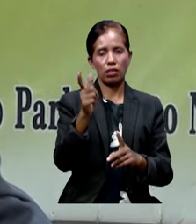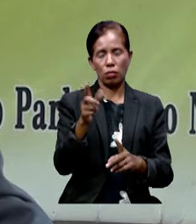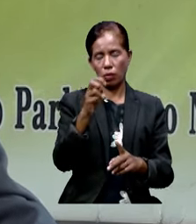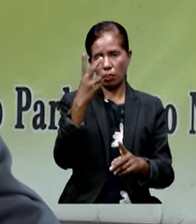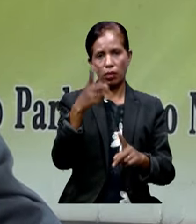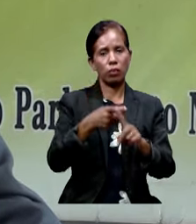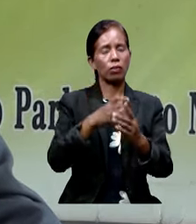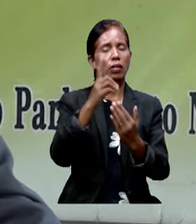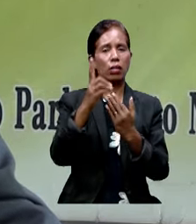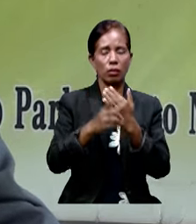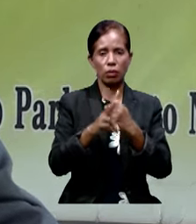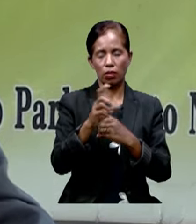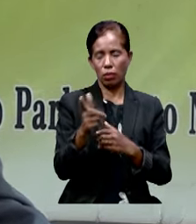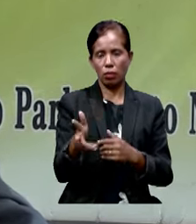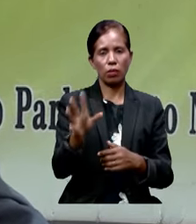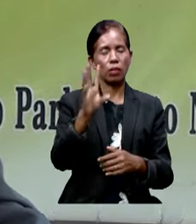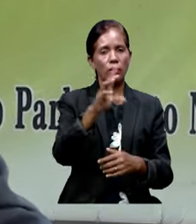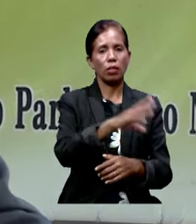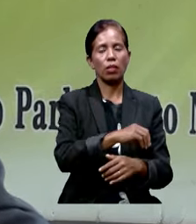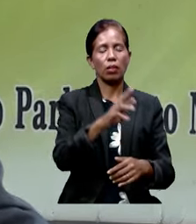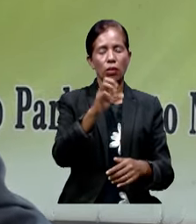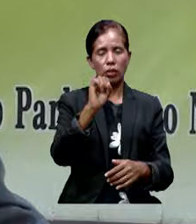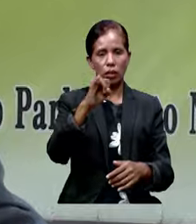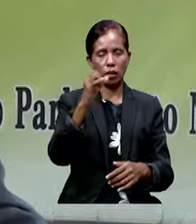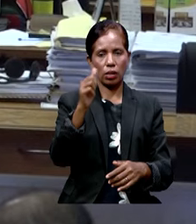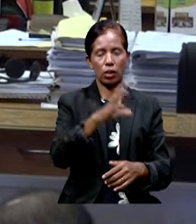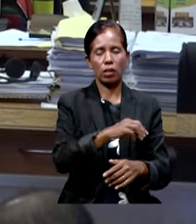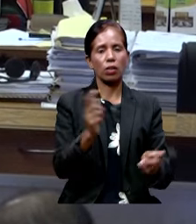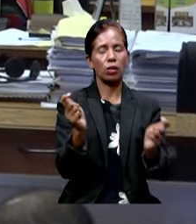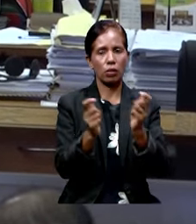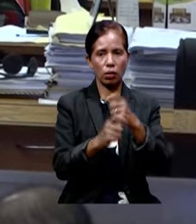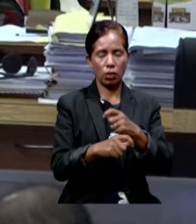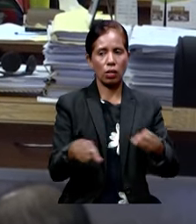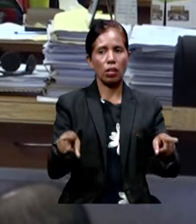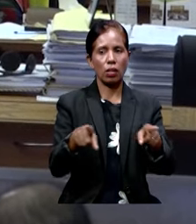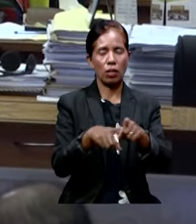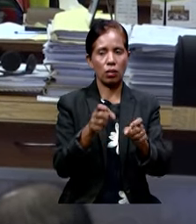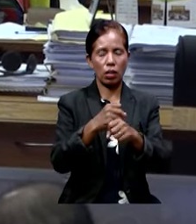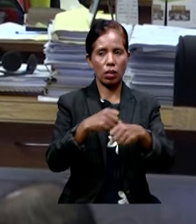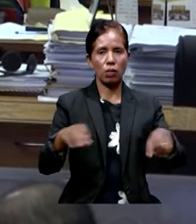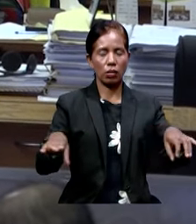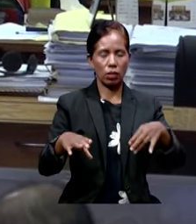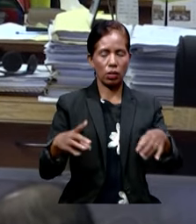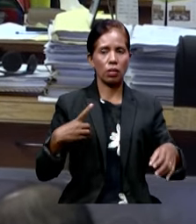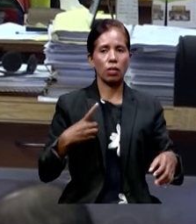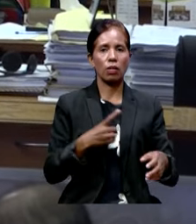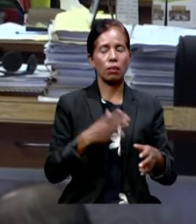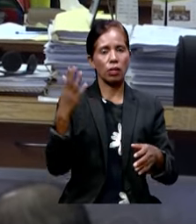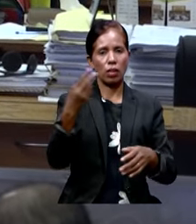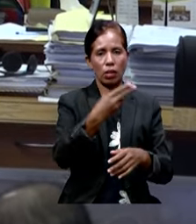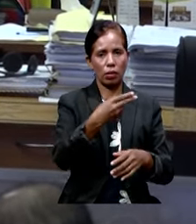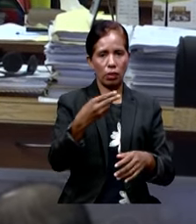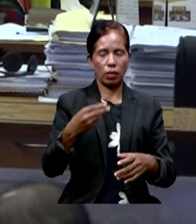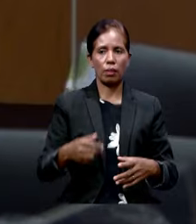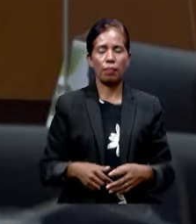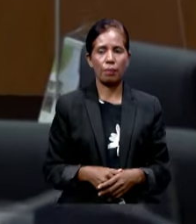riuraron resin tolu rozenya Fatima Martins mak substitui Kalohan durante nia audiencia ho dihalau kenar nudar diplomata iha Indonesia. Relaciona